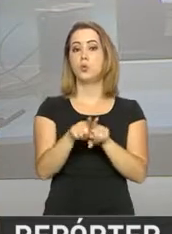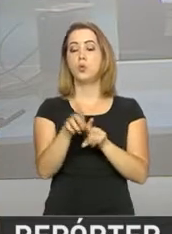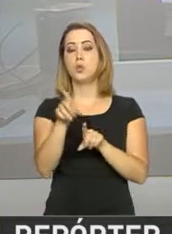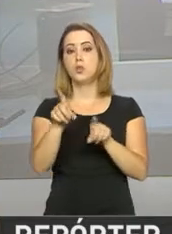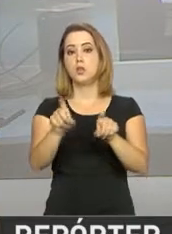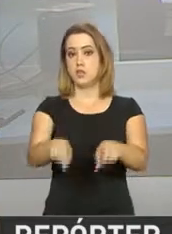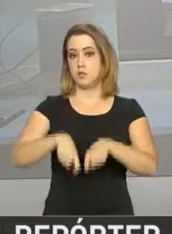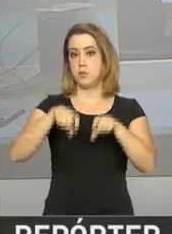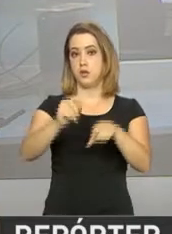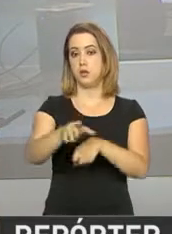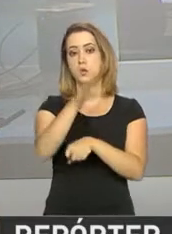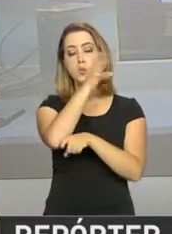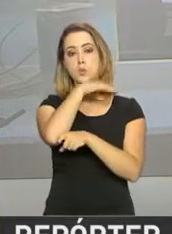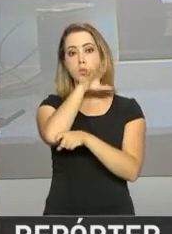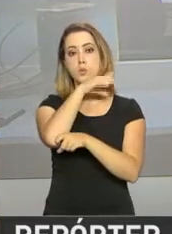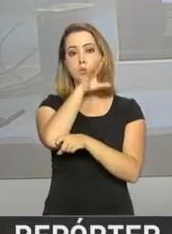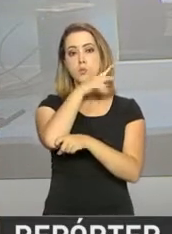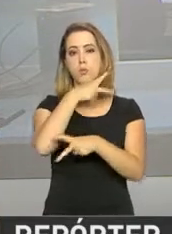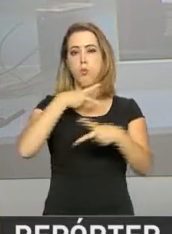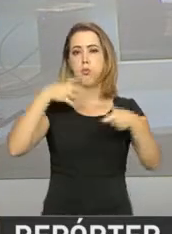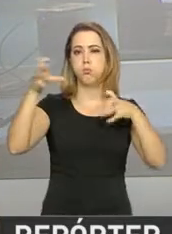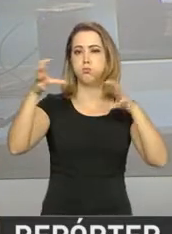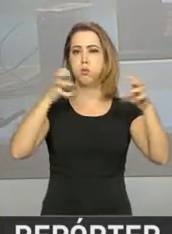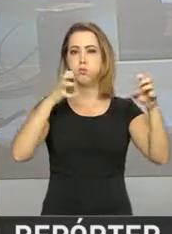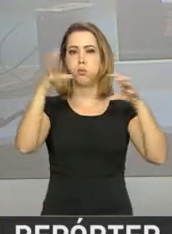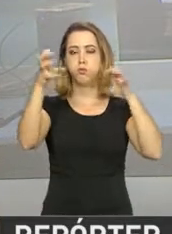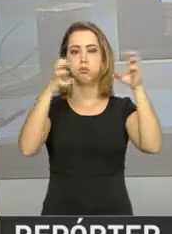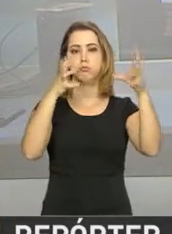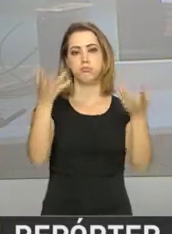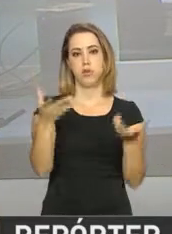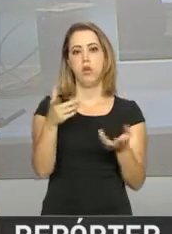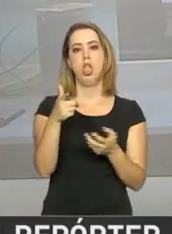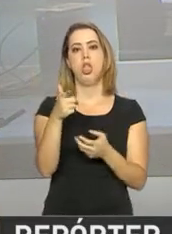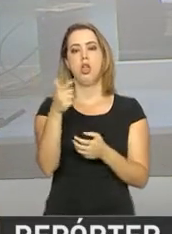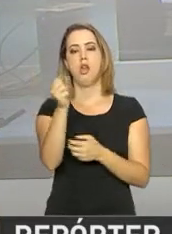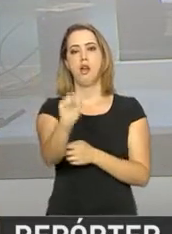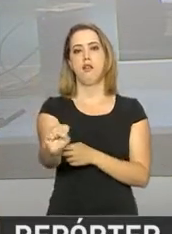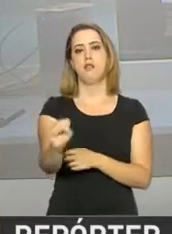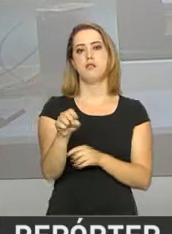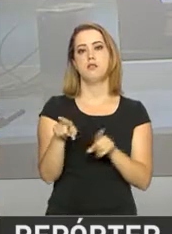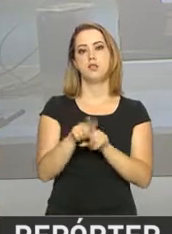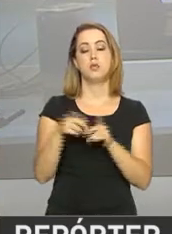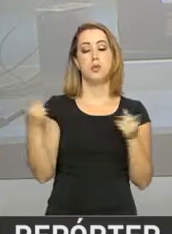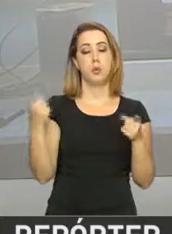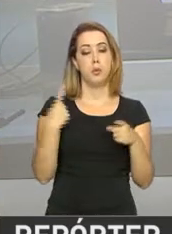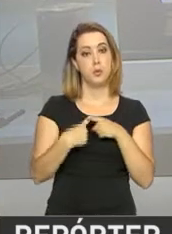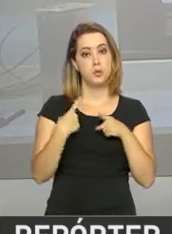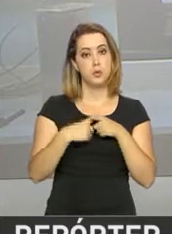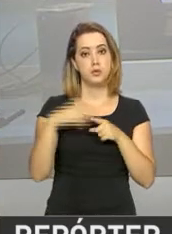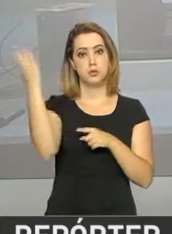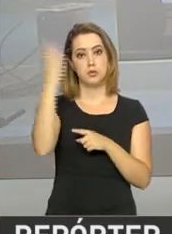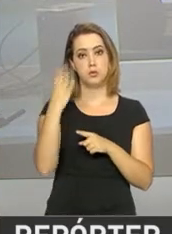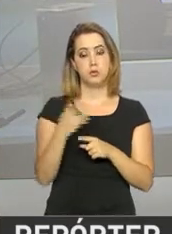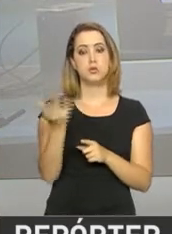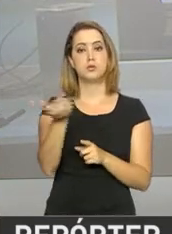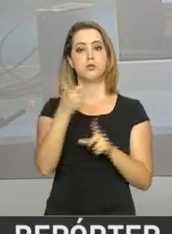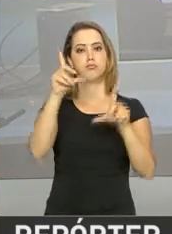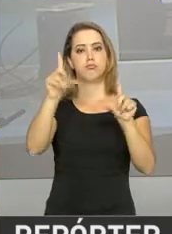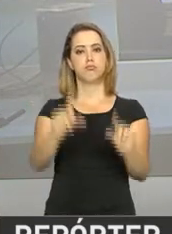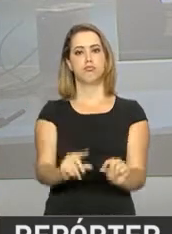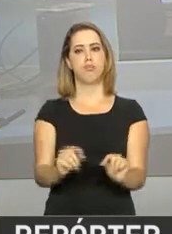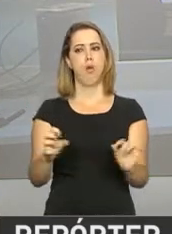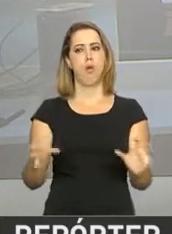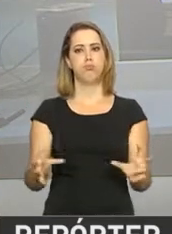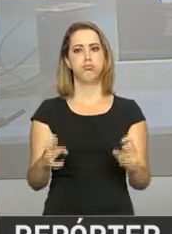atividades que geram emissões de gases de efeito estufa para a atmosfera por isso o brasil investe em ações para diminuir essas emissões e